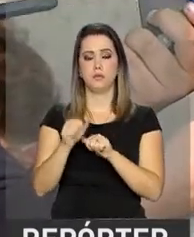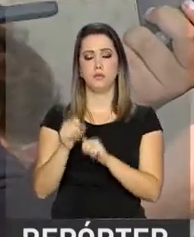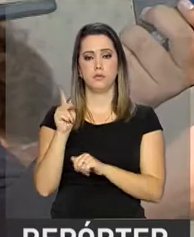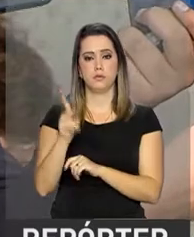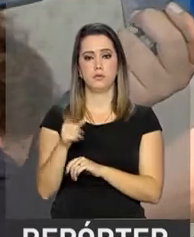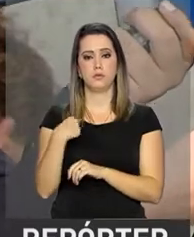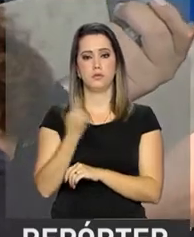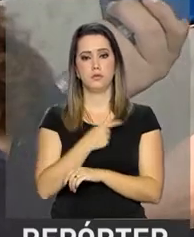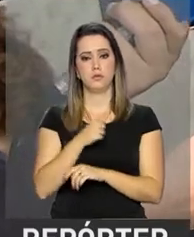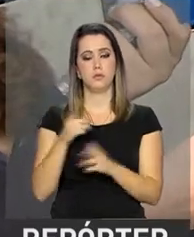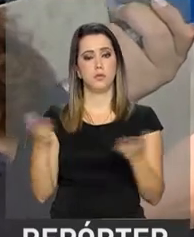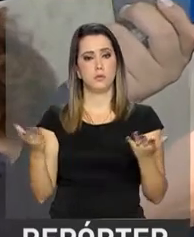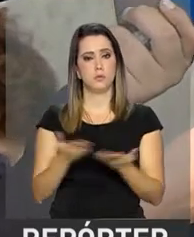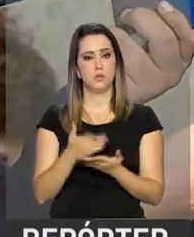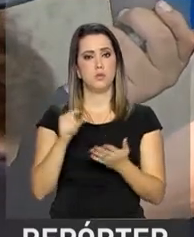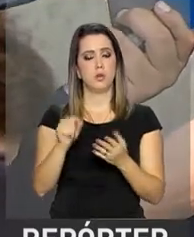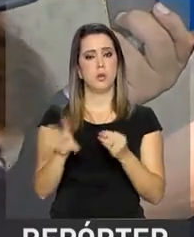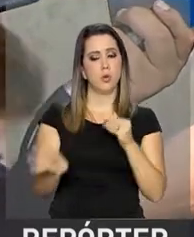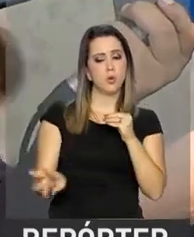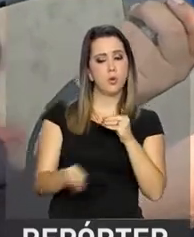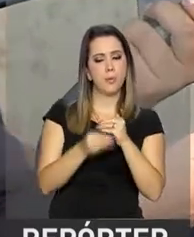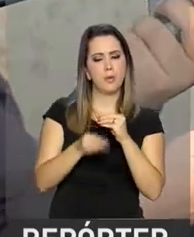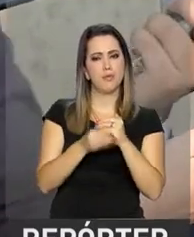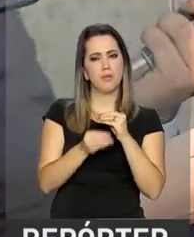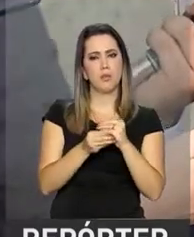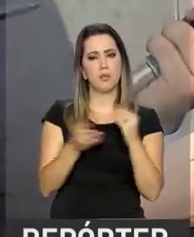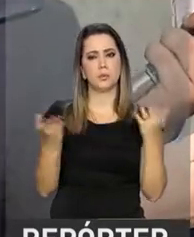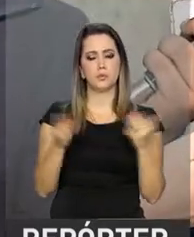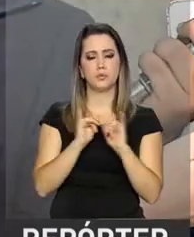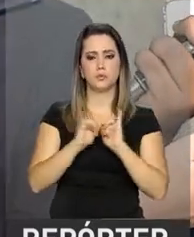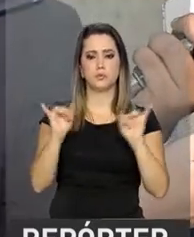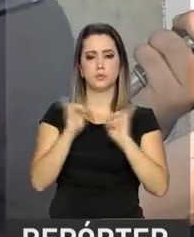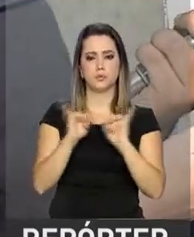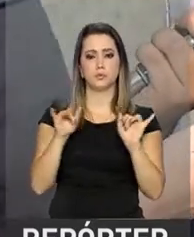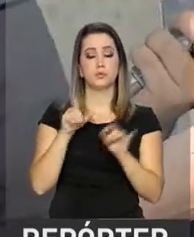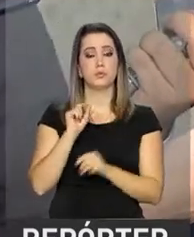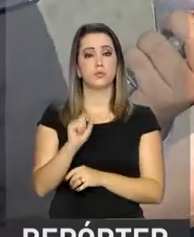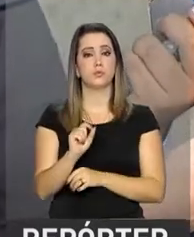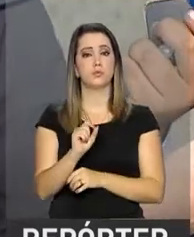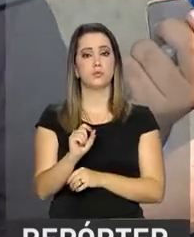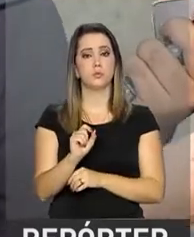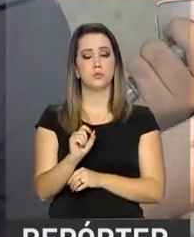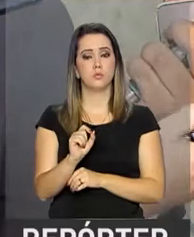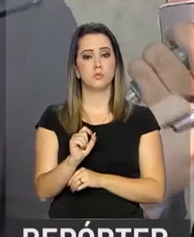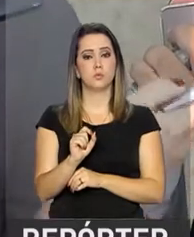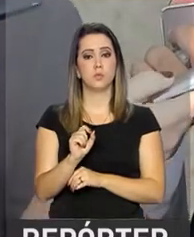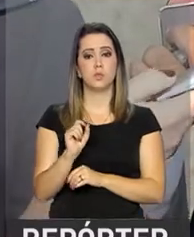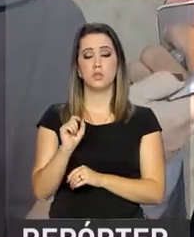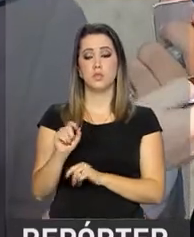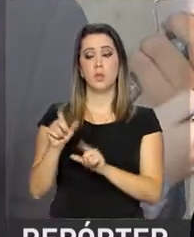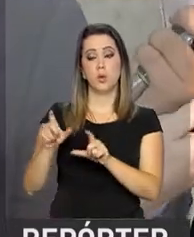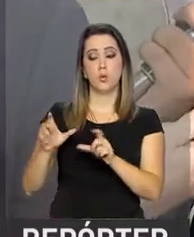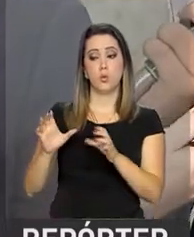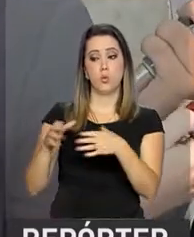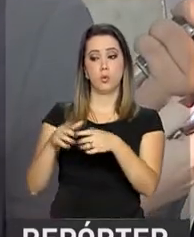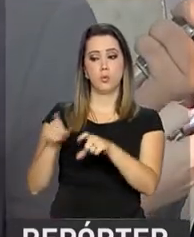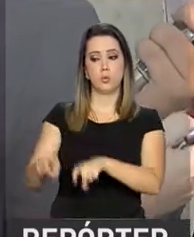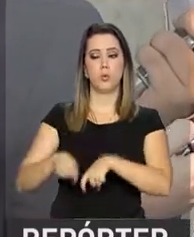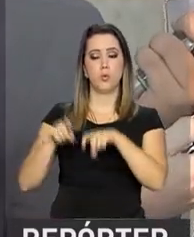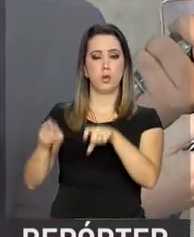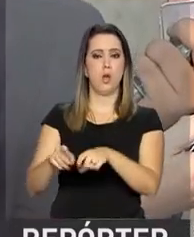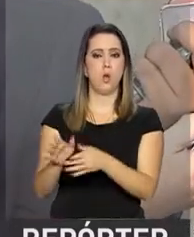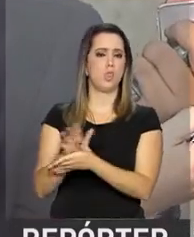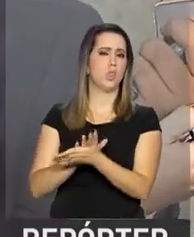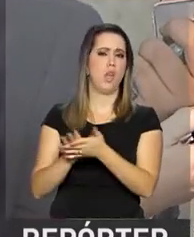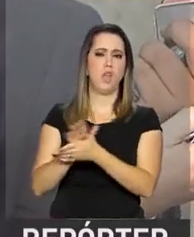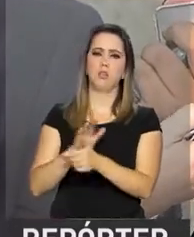está claro na emenda aglutinativa hoje divulgada, que o trabalhador rural nada